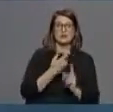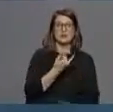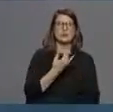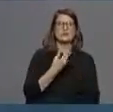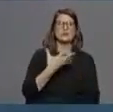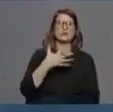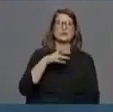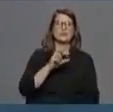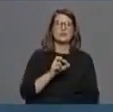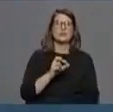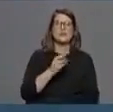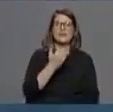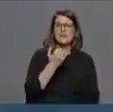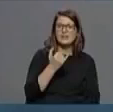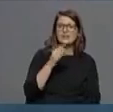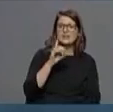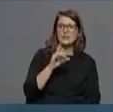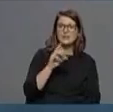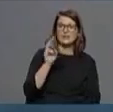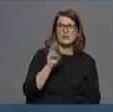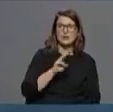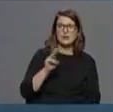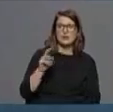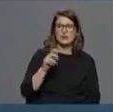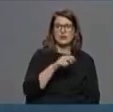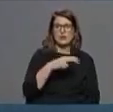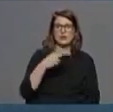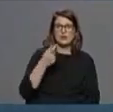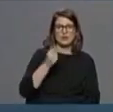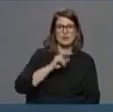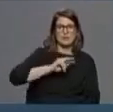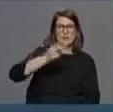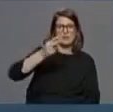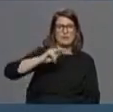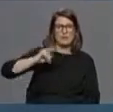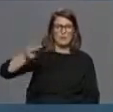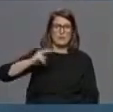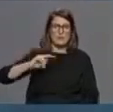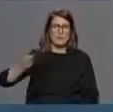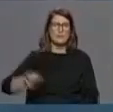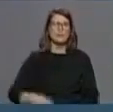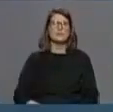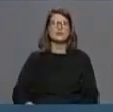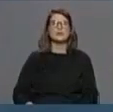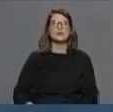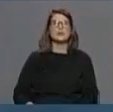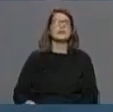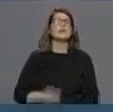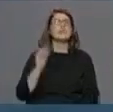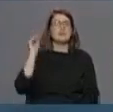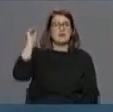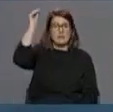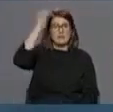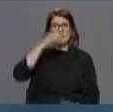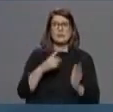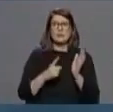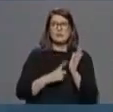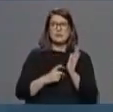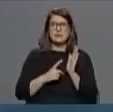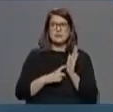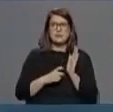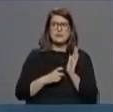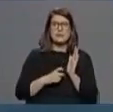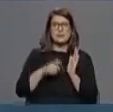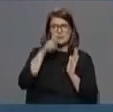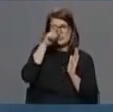mais 26 milhões de euros de transferências. Precisamos de ter na República